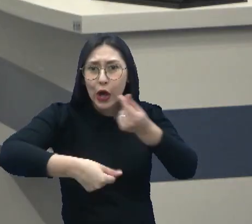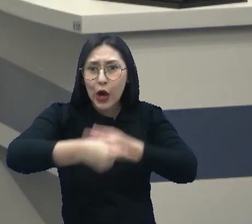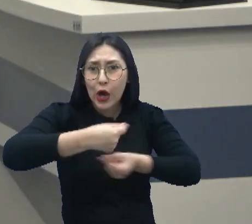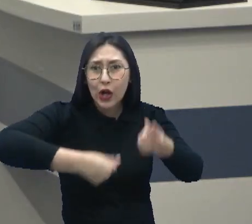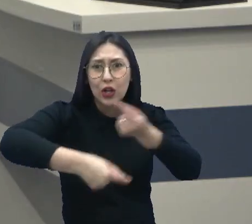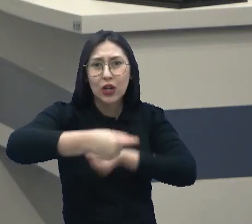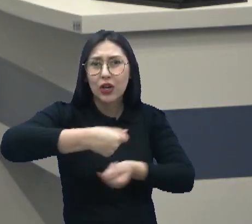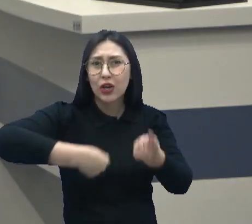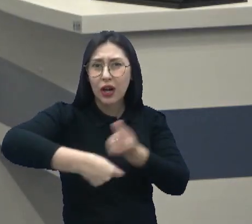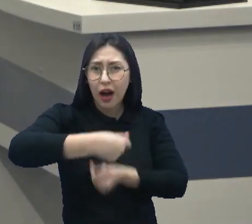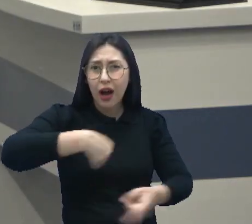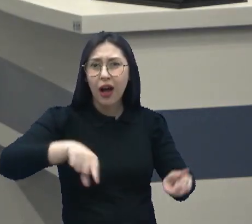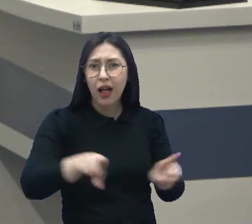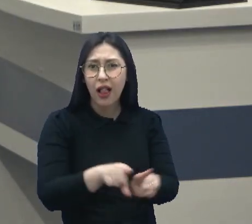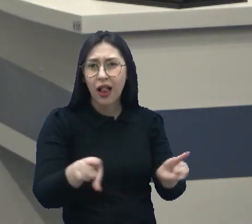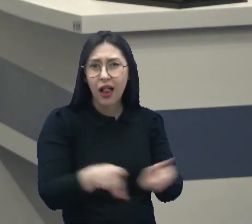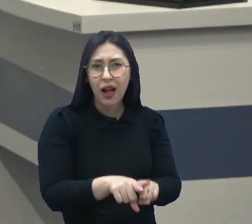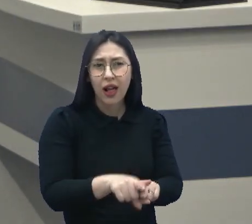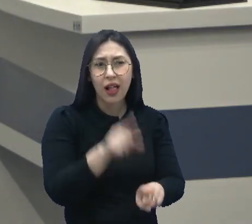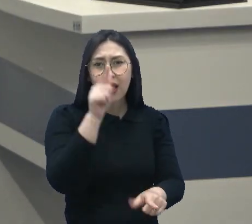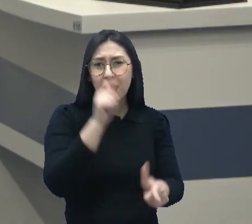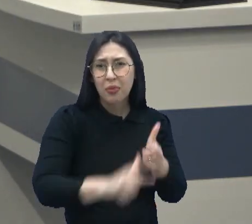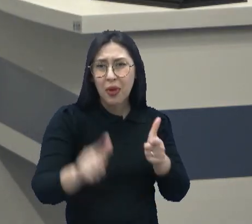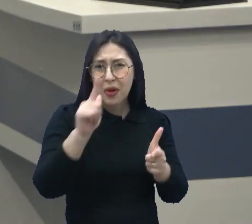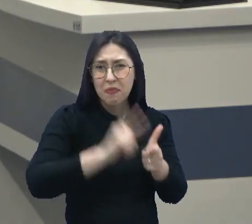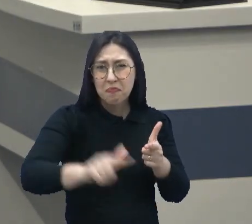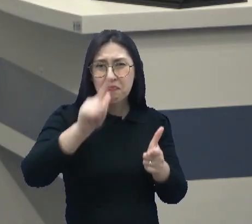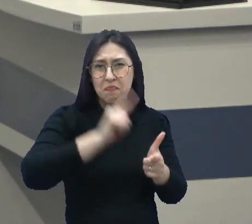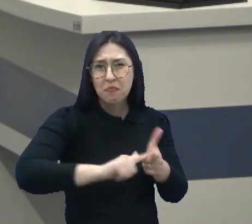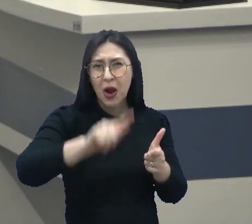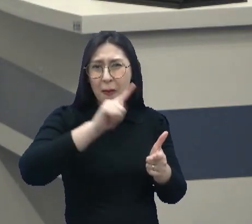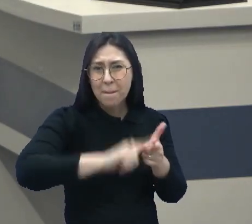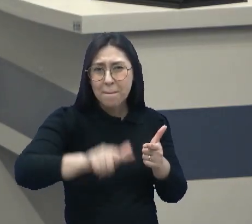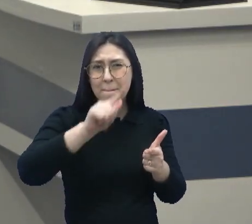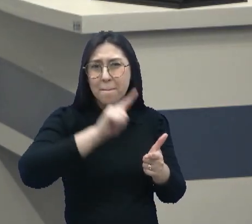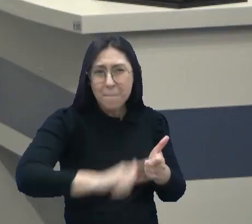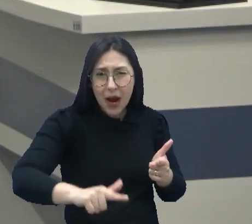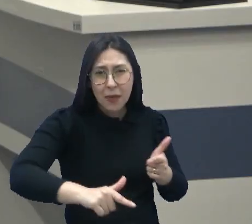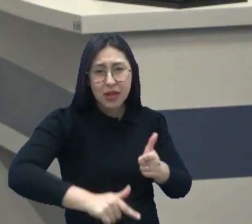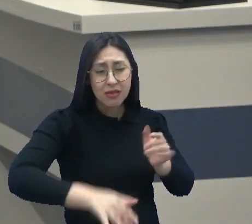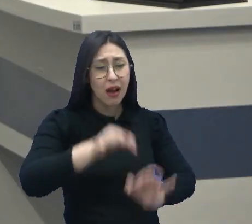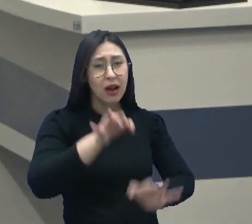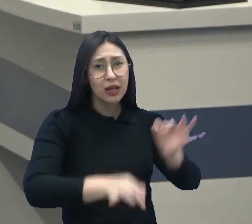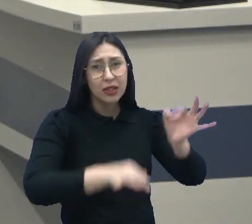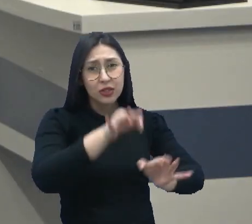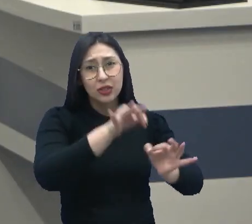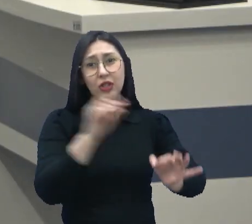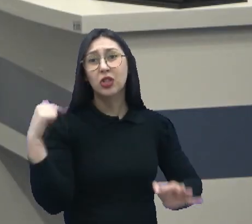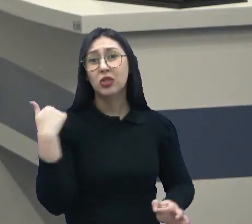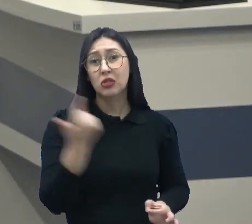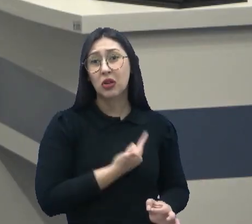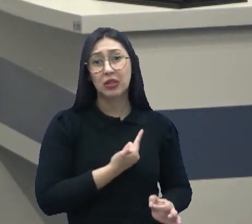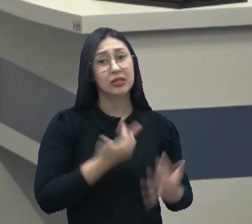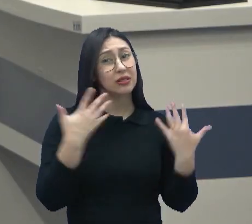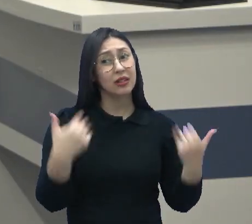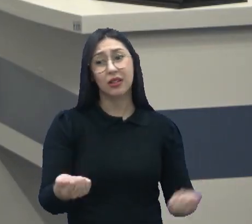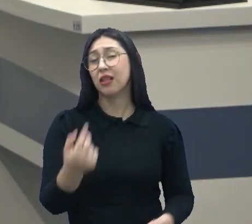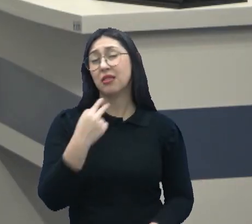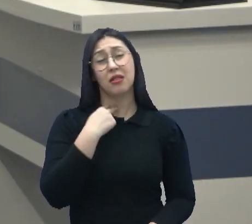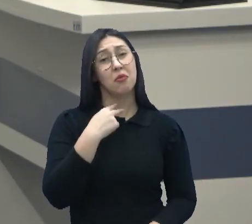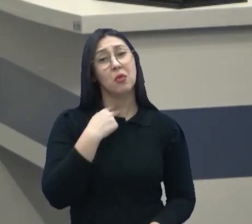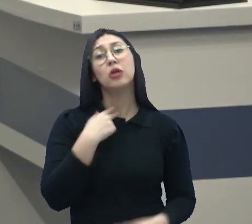colocando a interferência no sistema judicial, nós não podemos aceitar. Então, esse